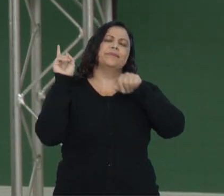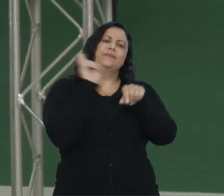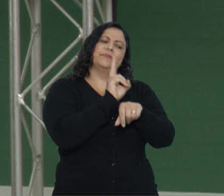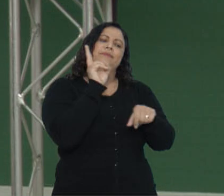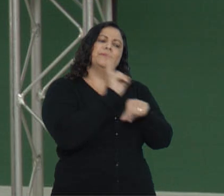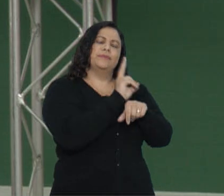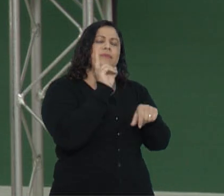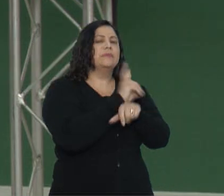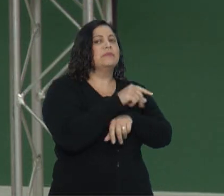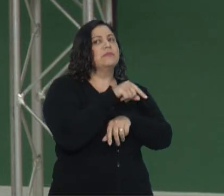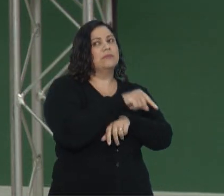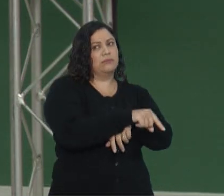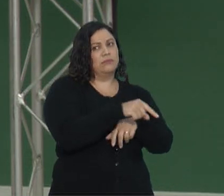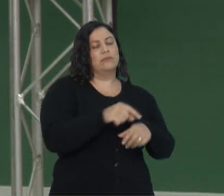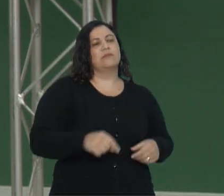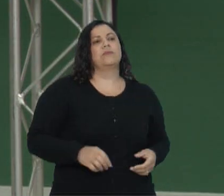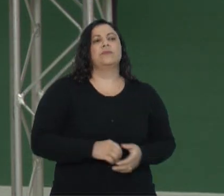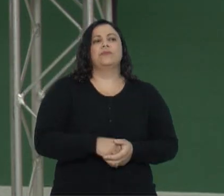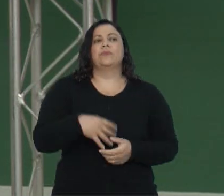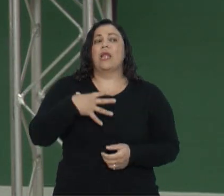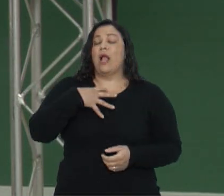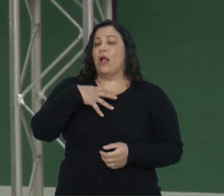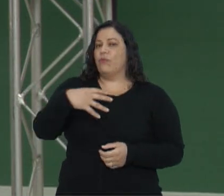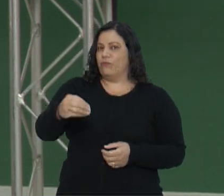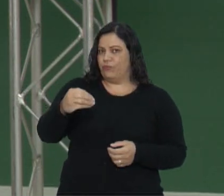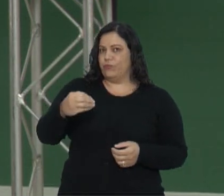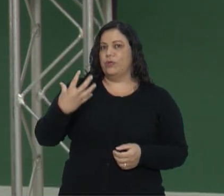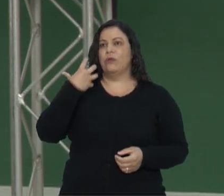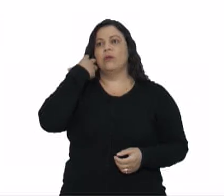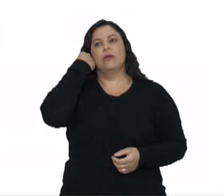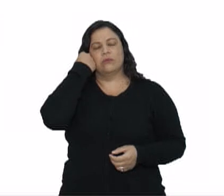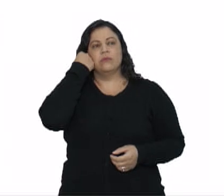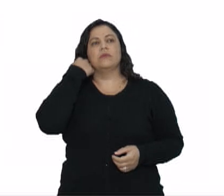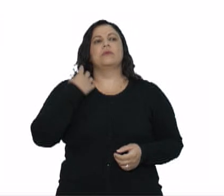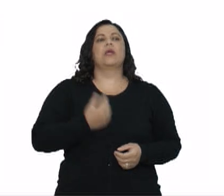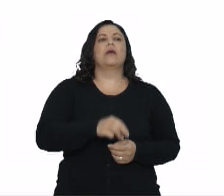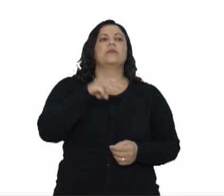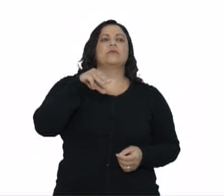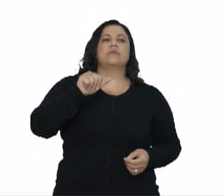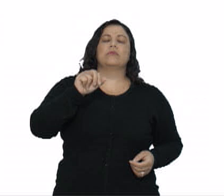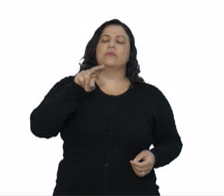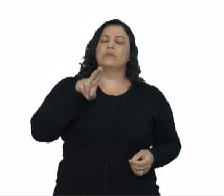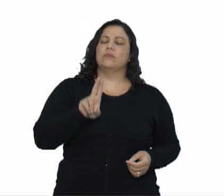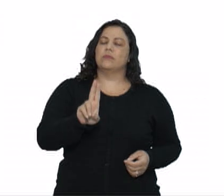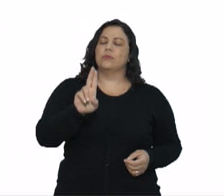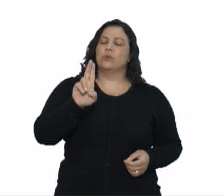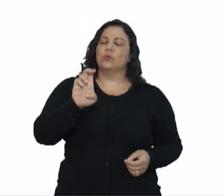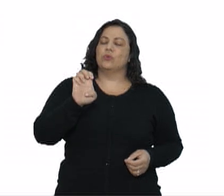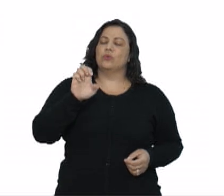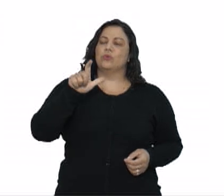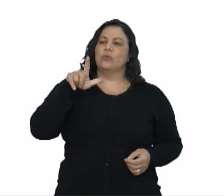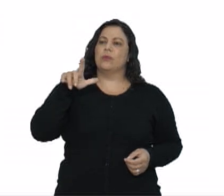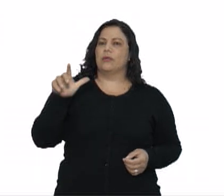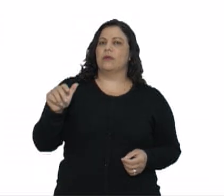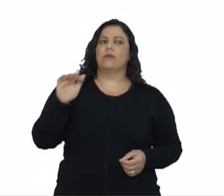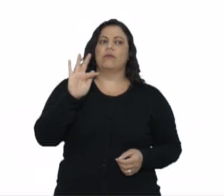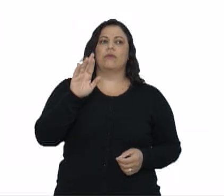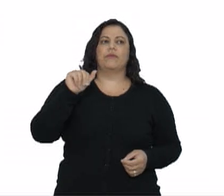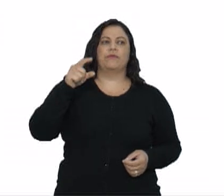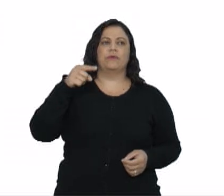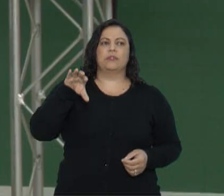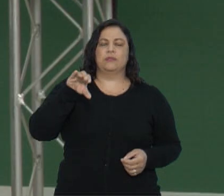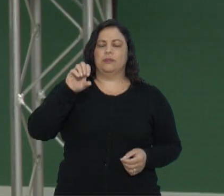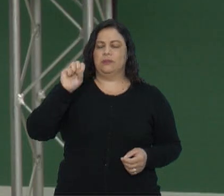Tá? Filho ilegítimo de Manuel Francisco Lisboa, que era o autor da planta da Igreja do Carmo de Vila Rica, que hoje é Ouro